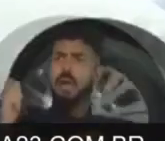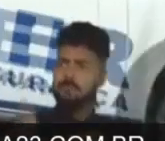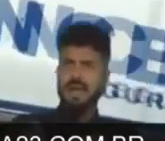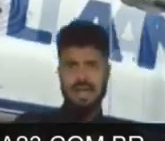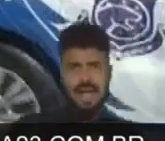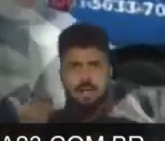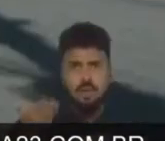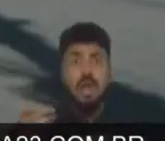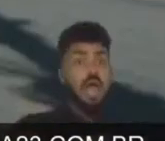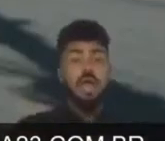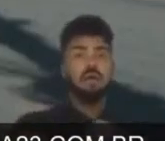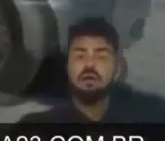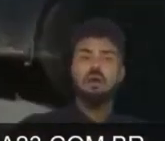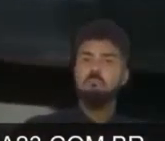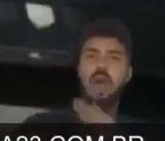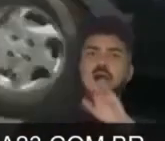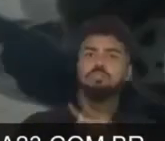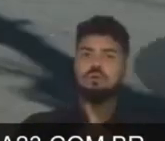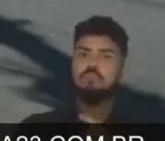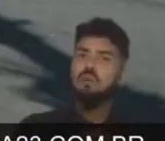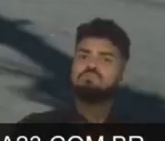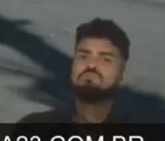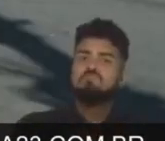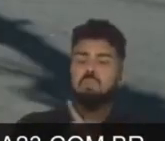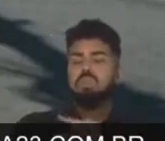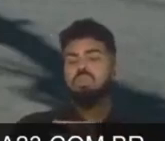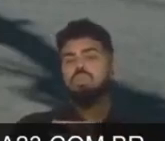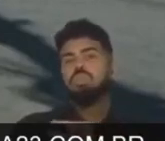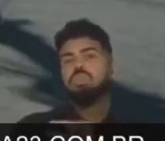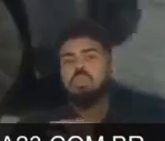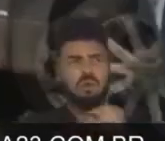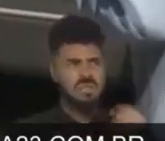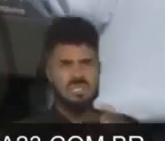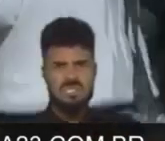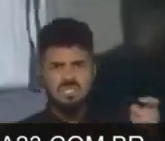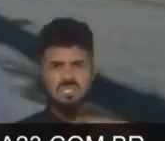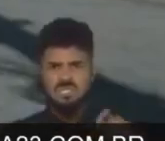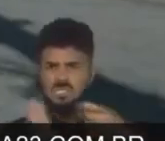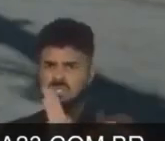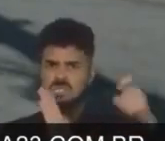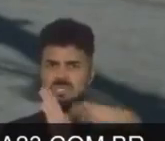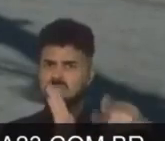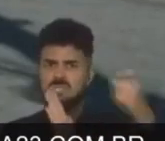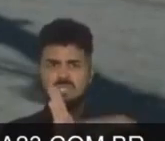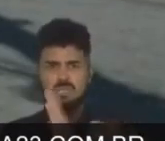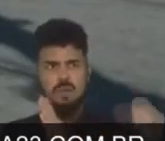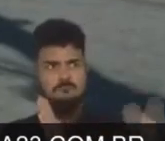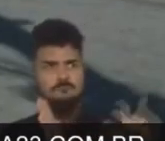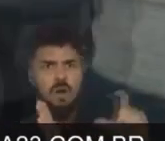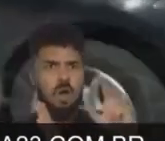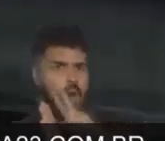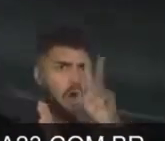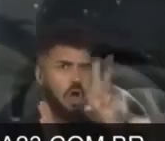aos motoristas. A associação alega que as empresas têm praticado descontos cada vez maiores